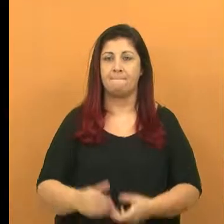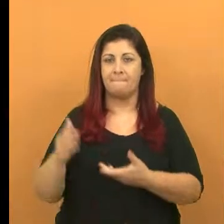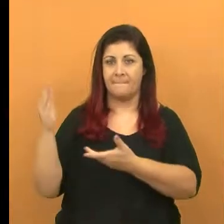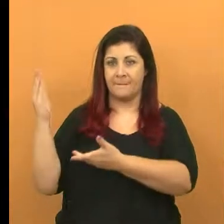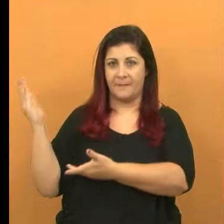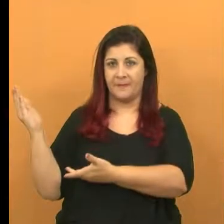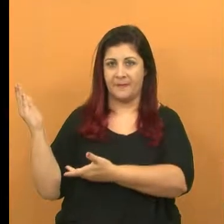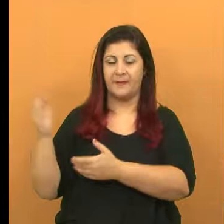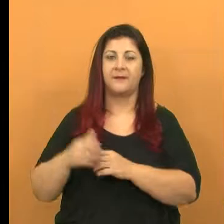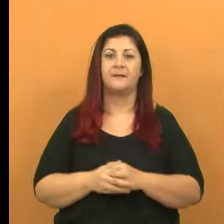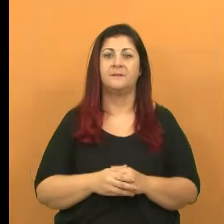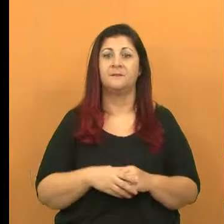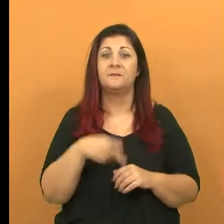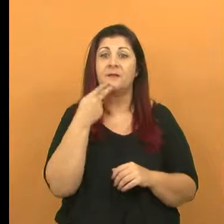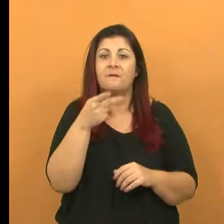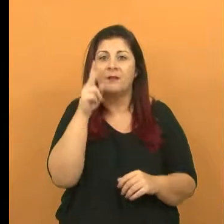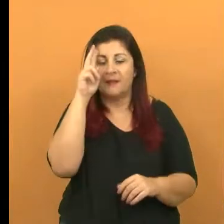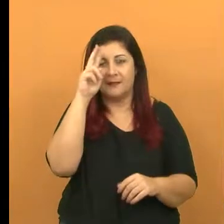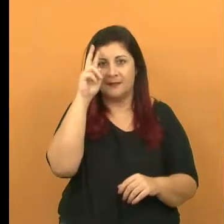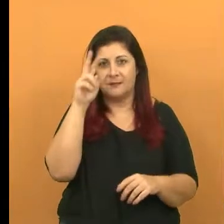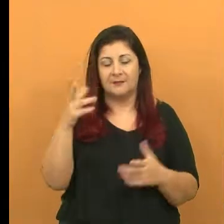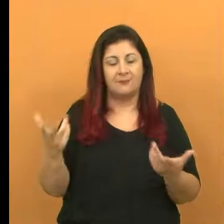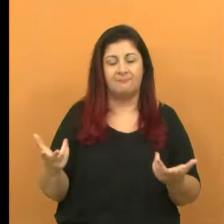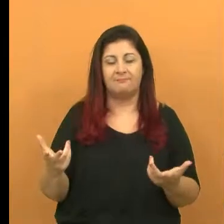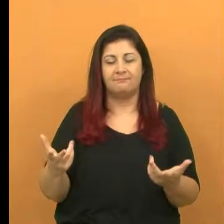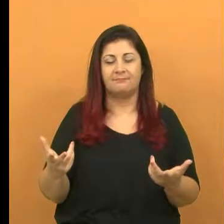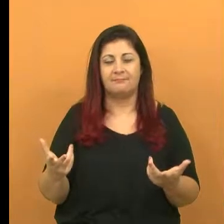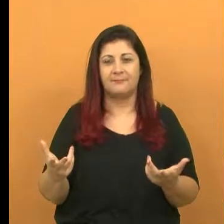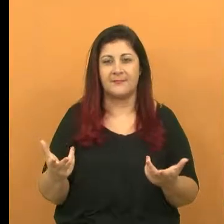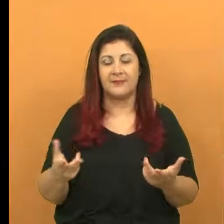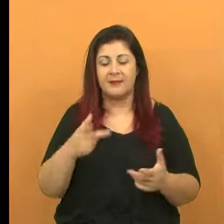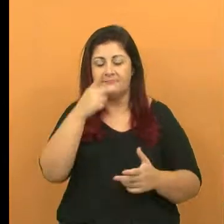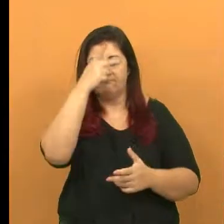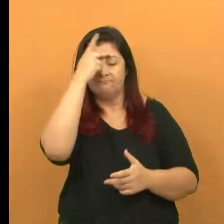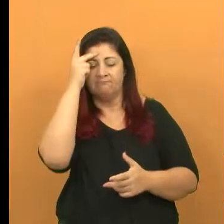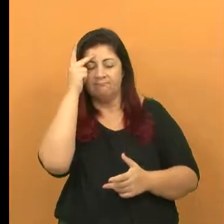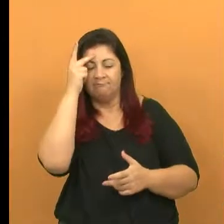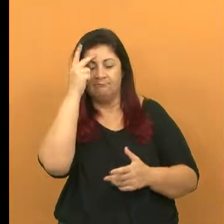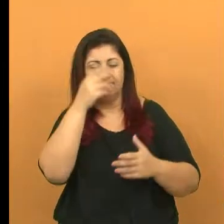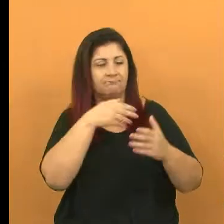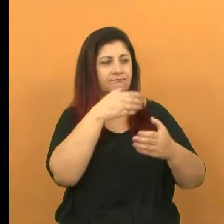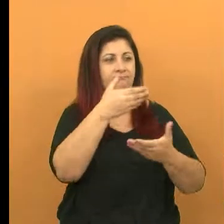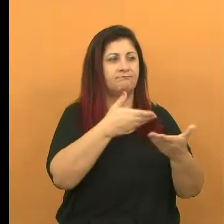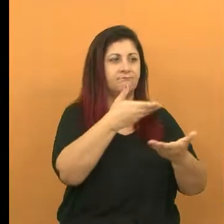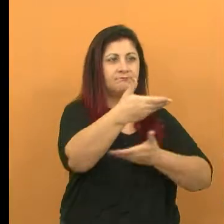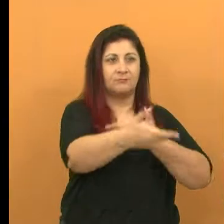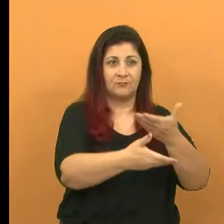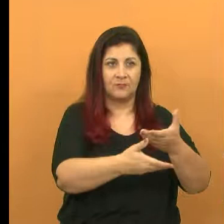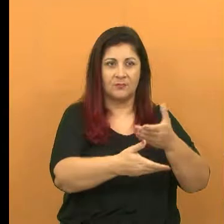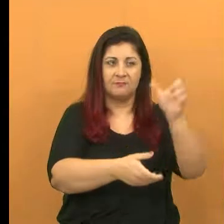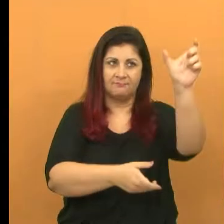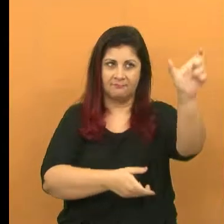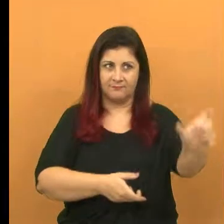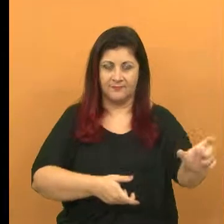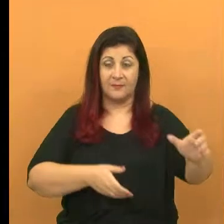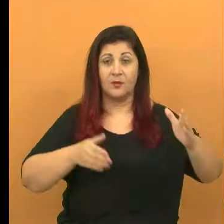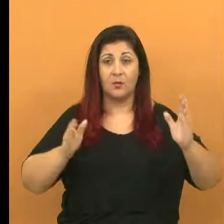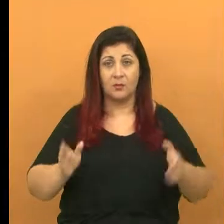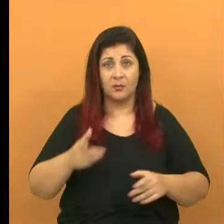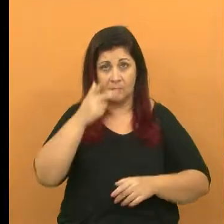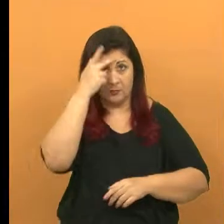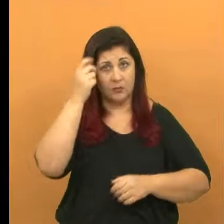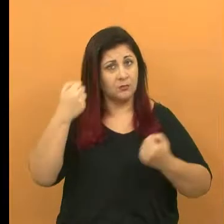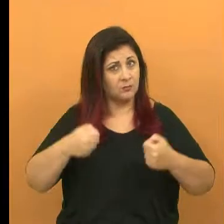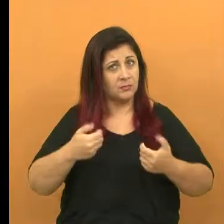Aqui, contar história é um colóquio, é pessoa para pessoa. Hoje, o ser humano precisa se relacionar